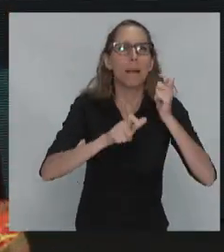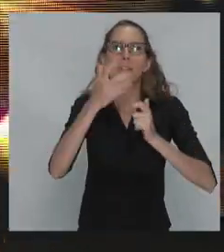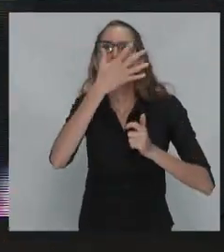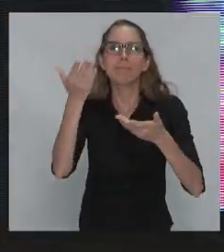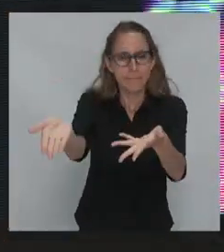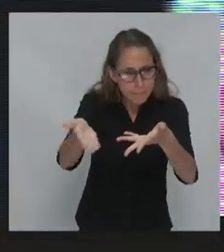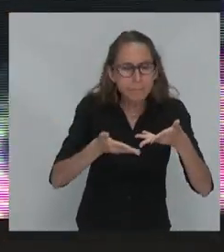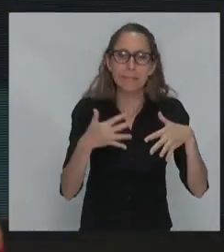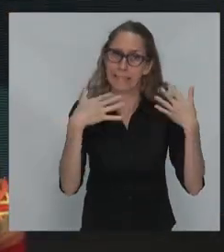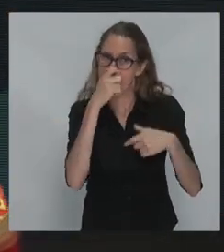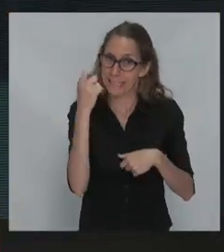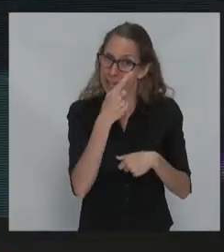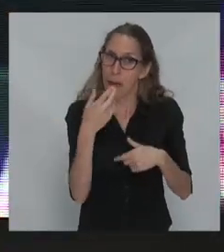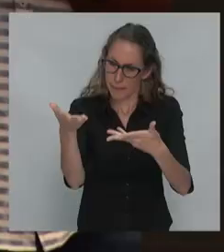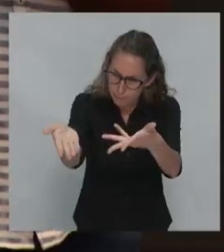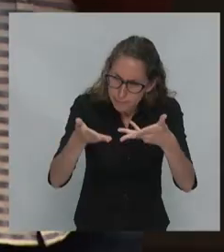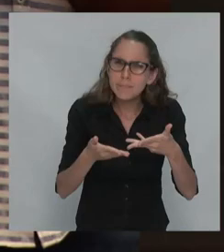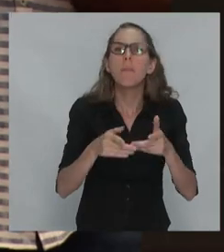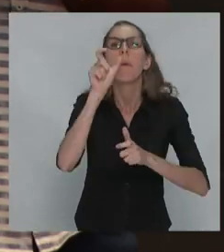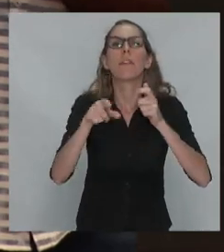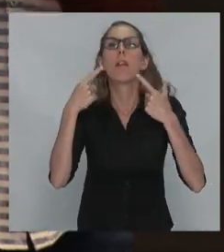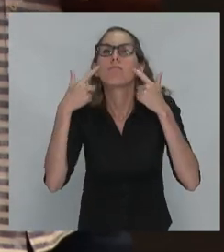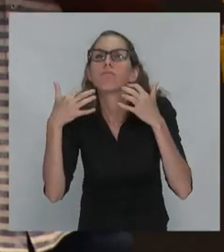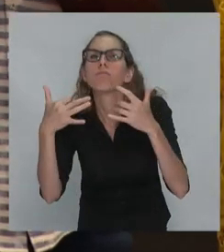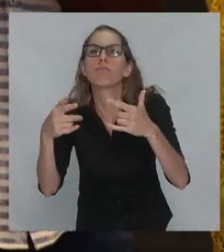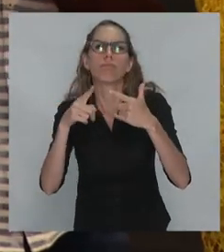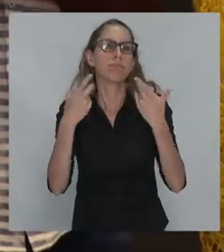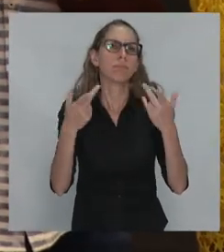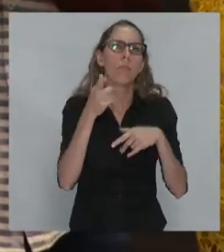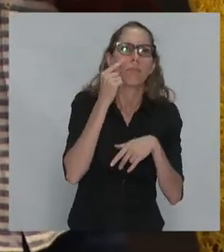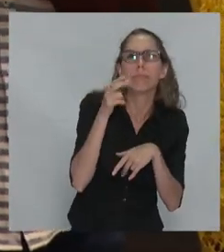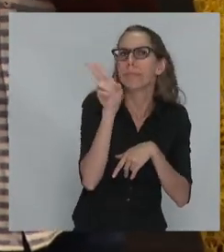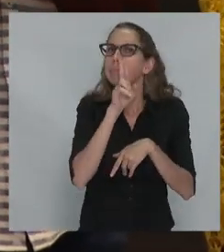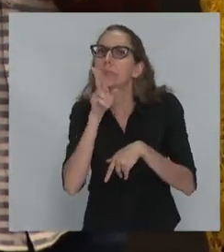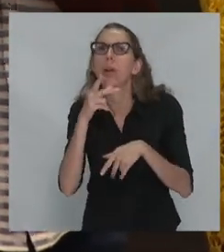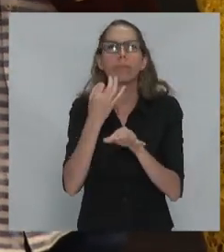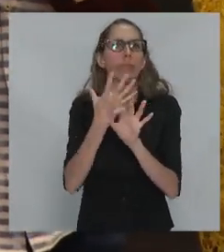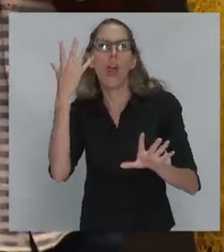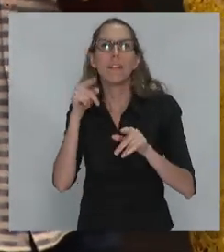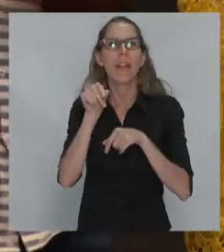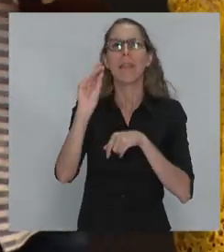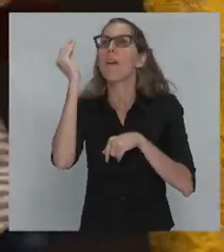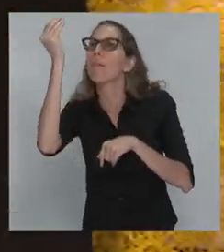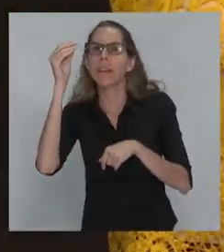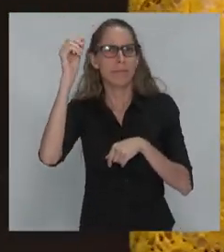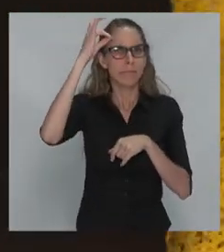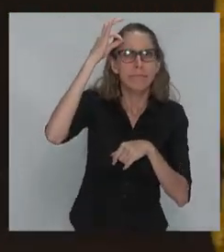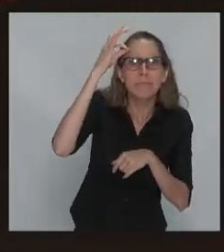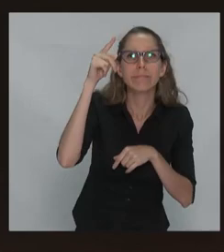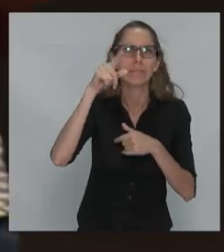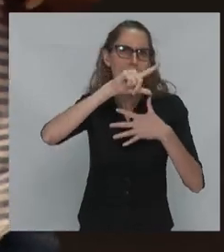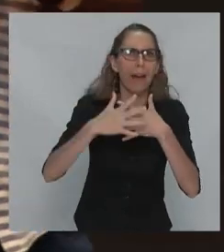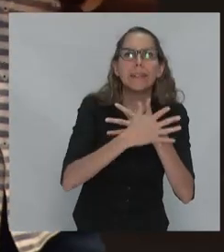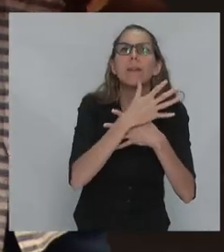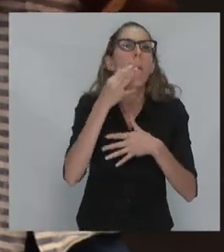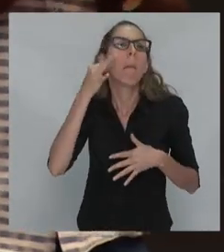rapidez, pesquisadores e pesquisadoras brasileiros, africanos, latino-americanos, negros e negras, que possam